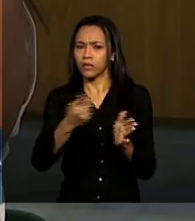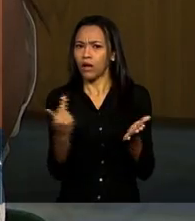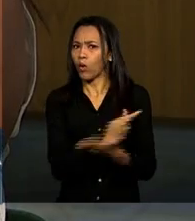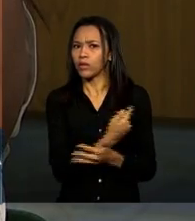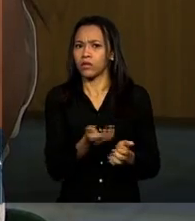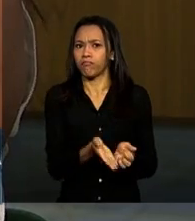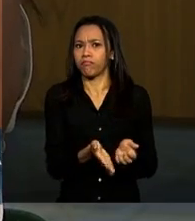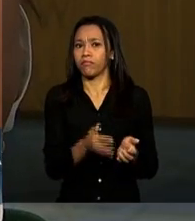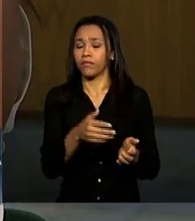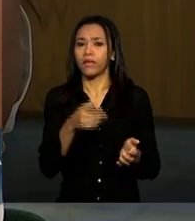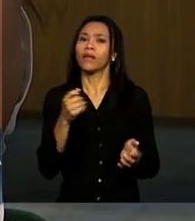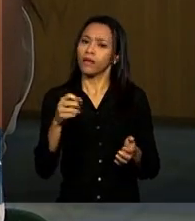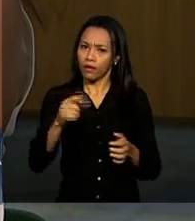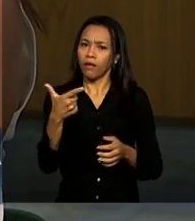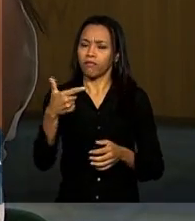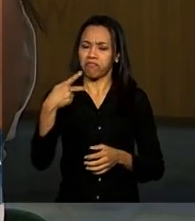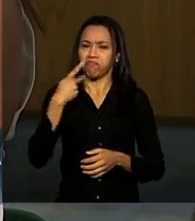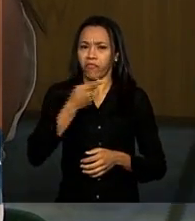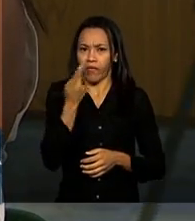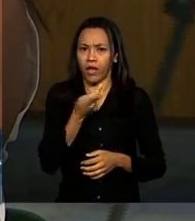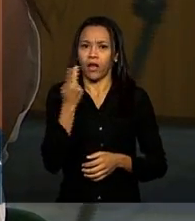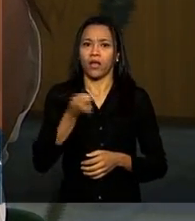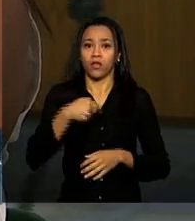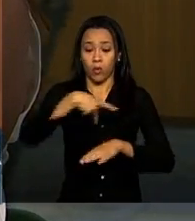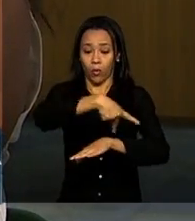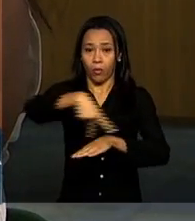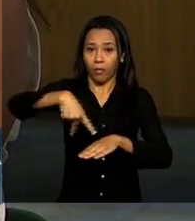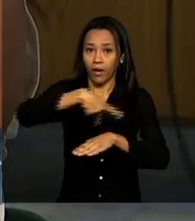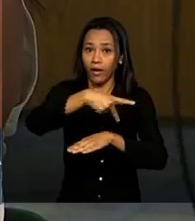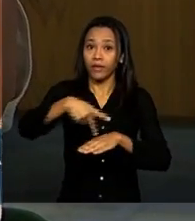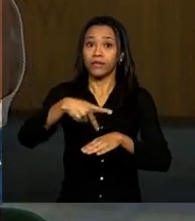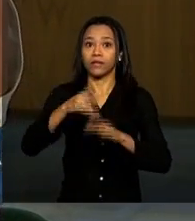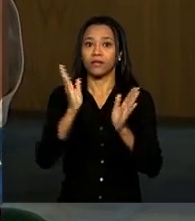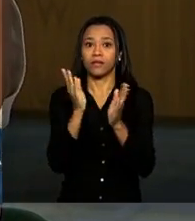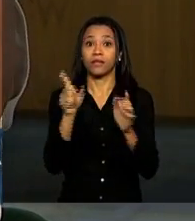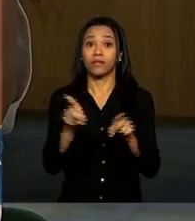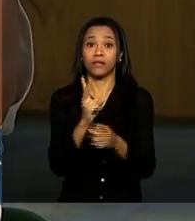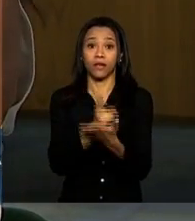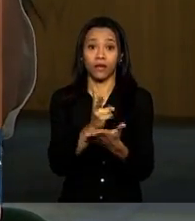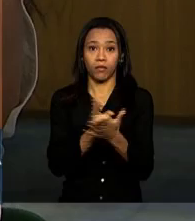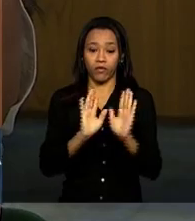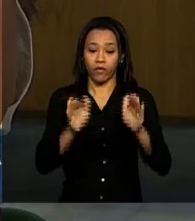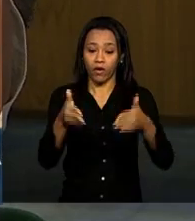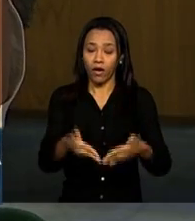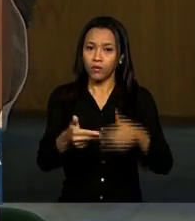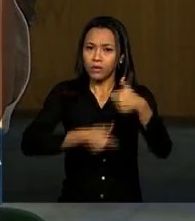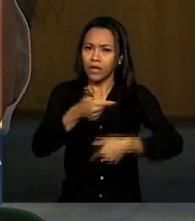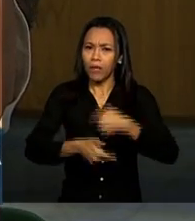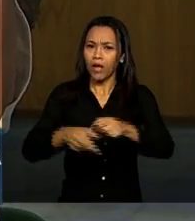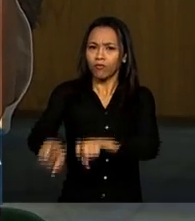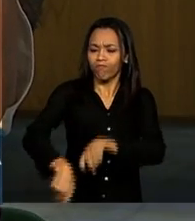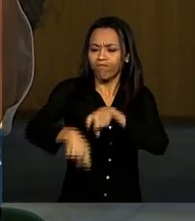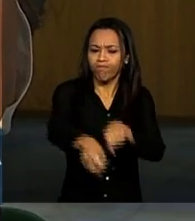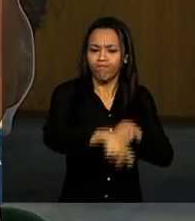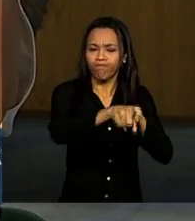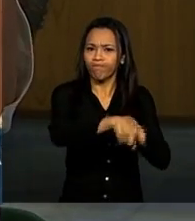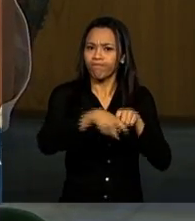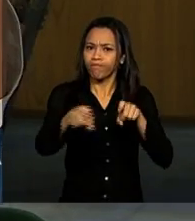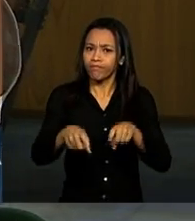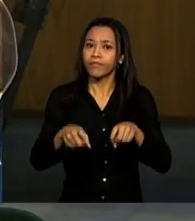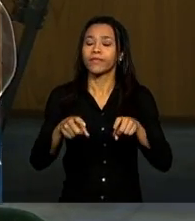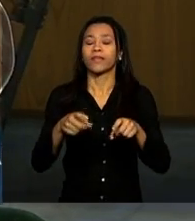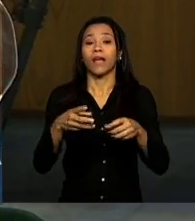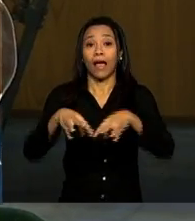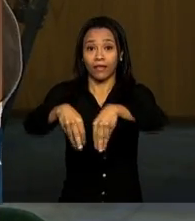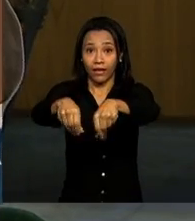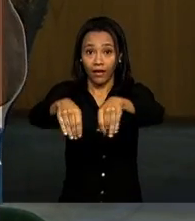eh muito importantes num país de concentração agrária do patrz Ananias recuperando o direito a